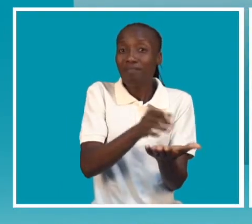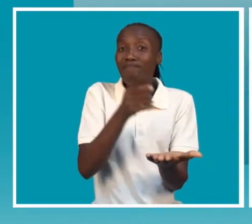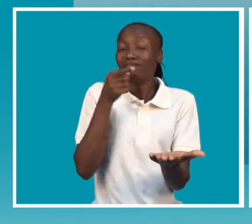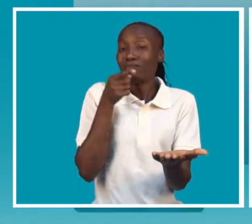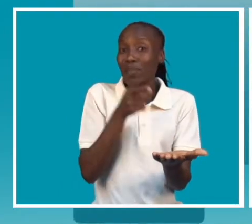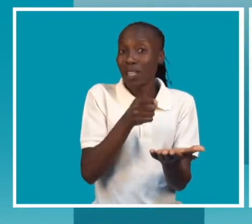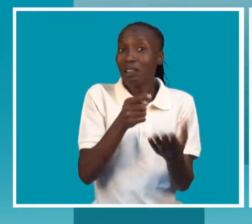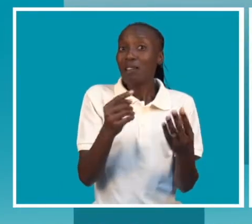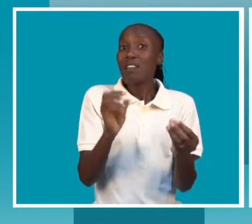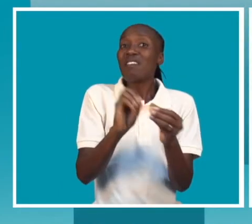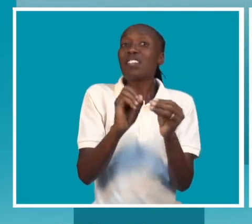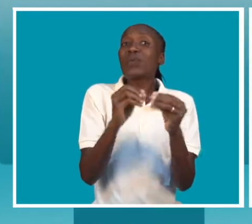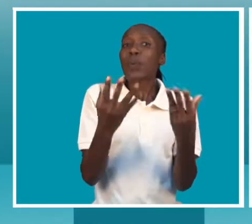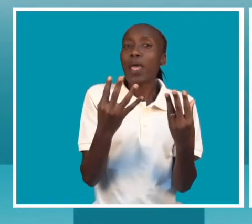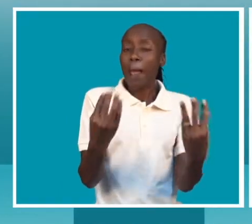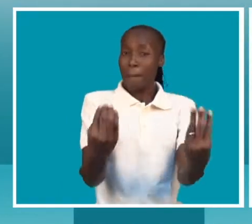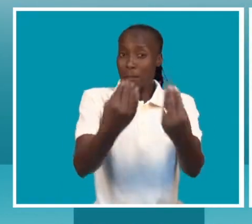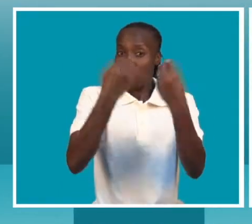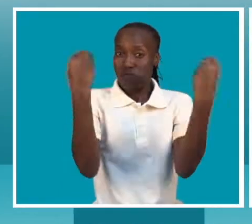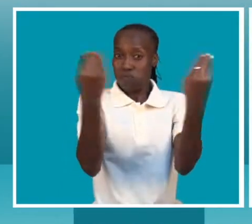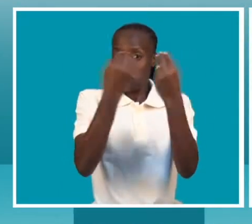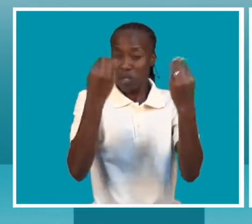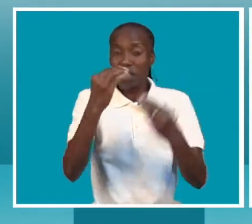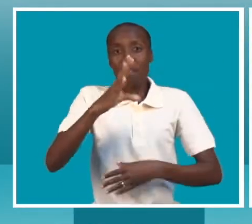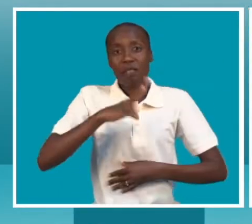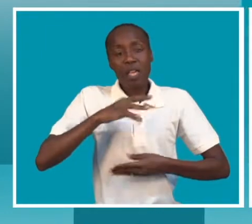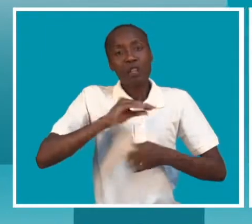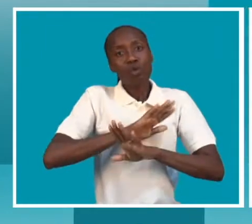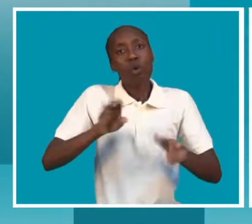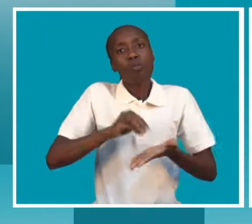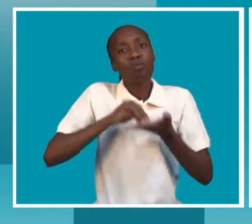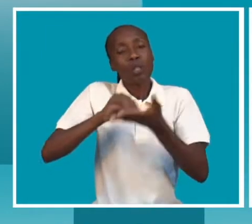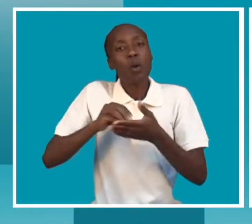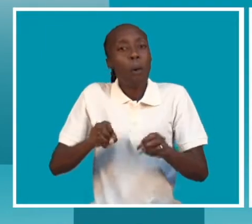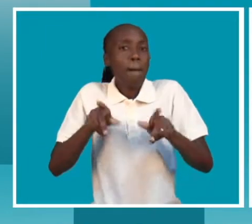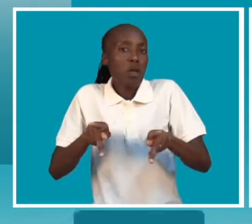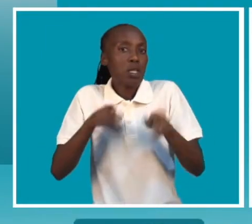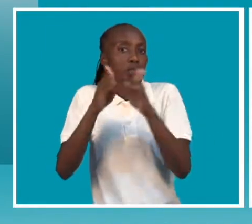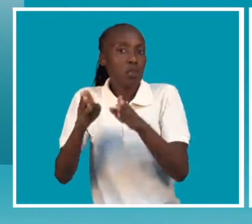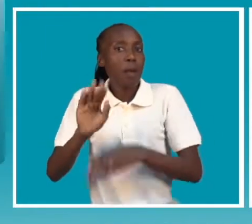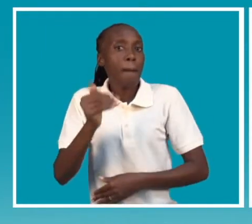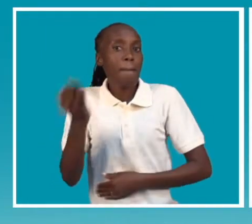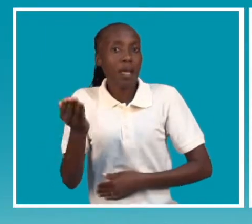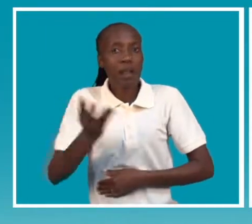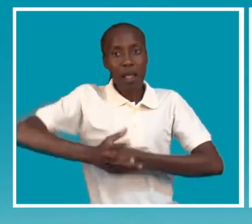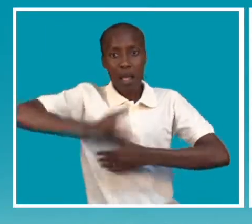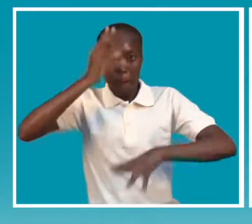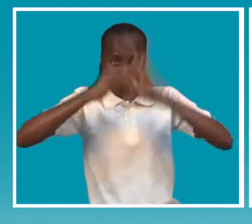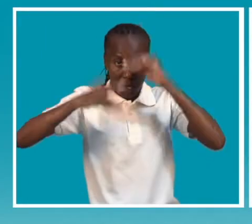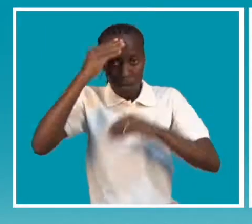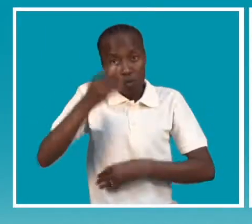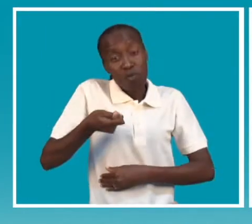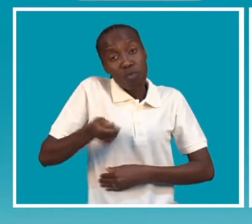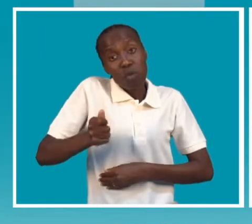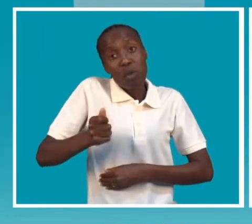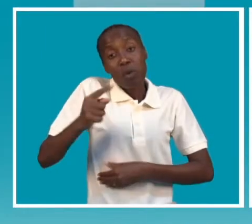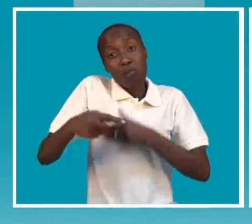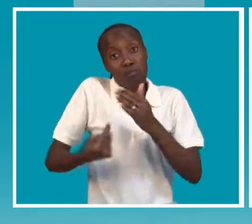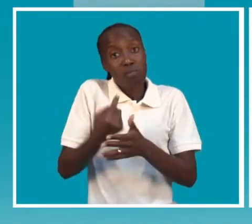cursos. Simplesmente damos a oportunidade da pessoa para aprender e quando surge uma oportunidade,